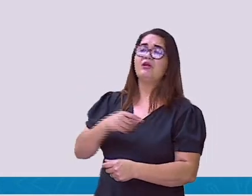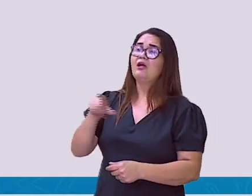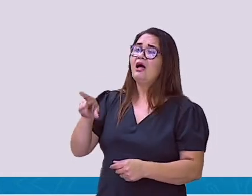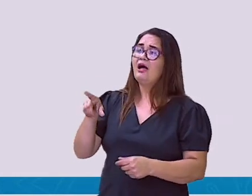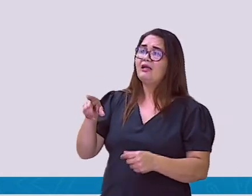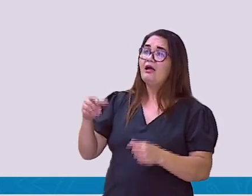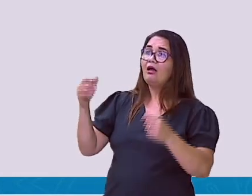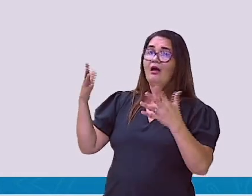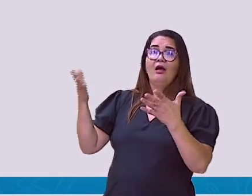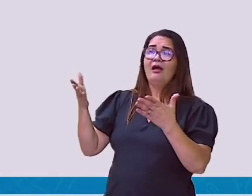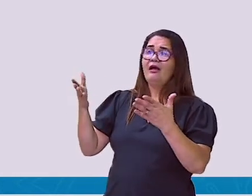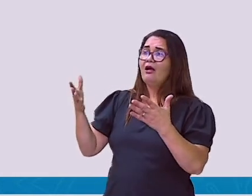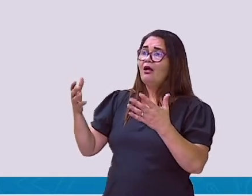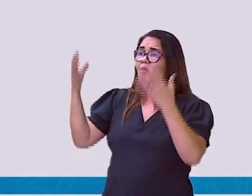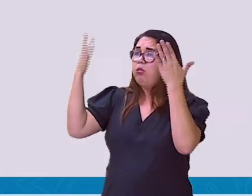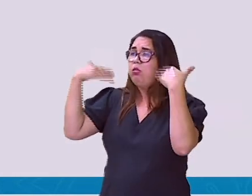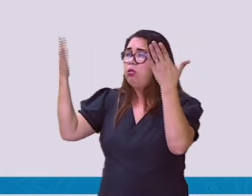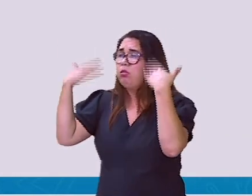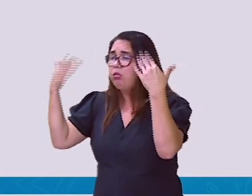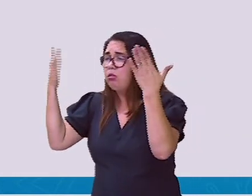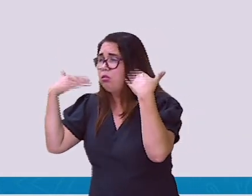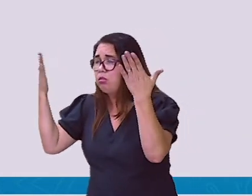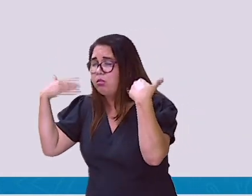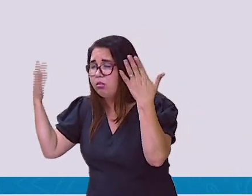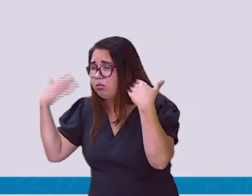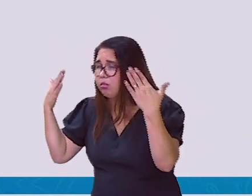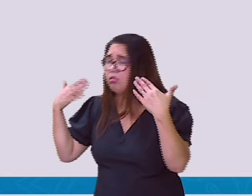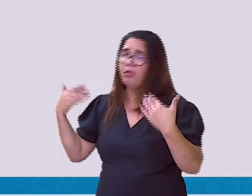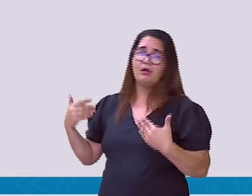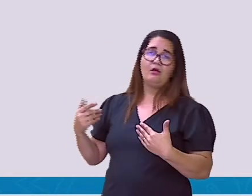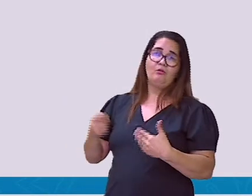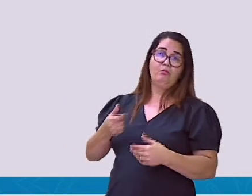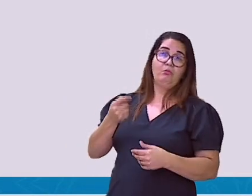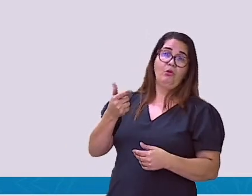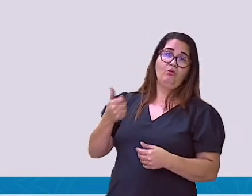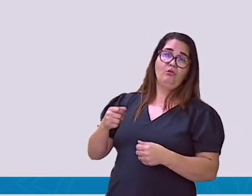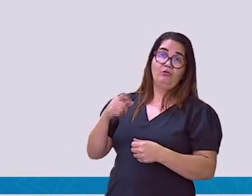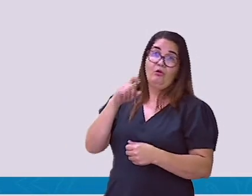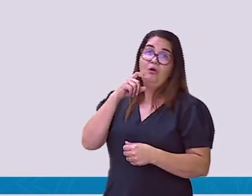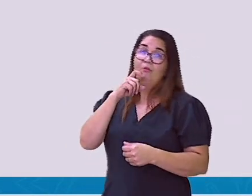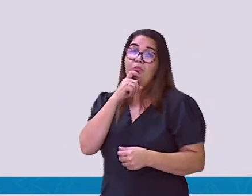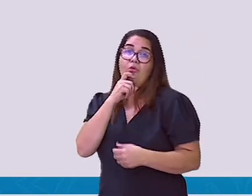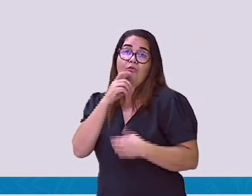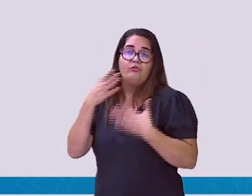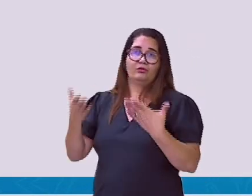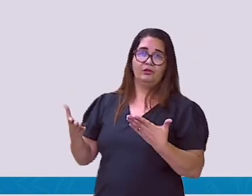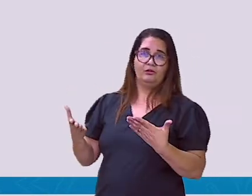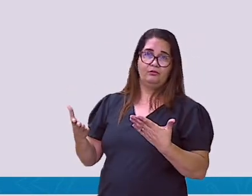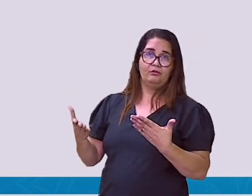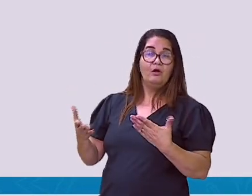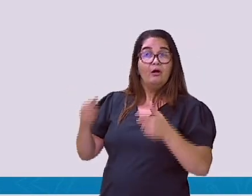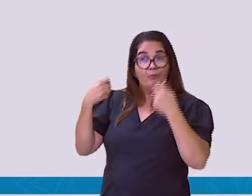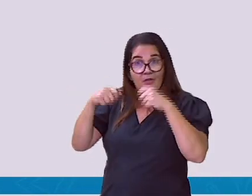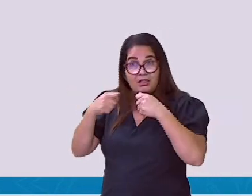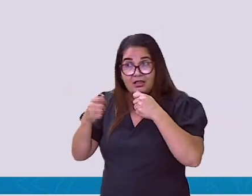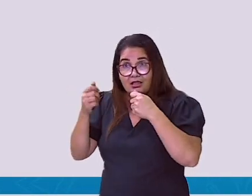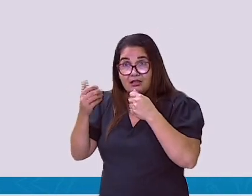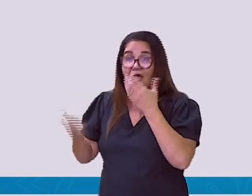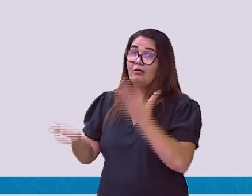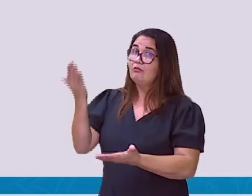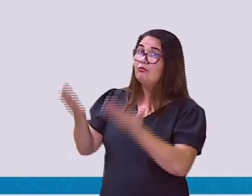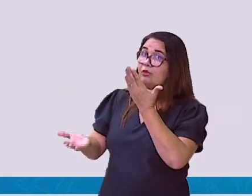né? E outra coisa, a Europa apresenta os mais baixos níveis de